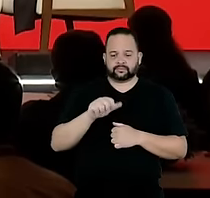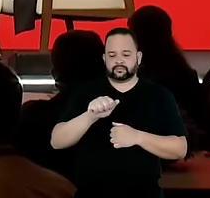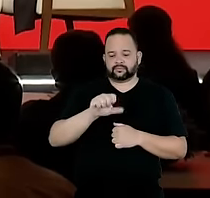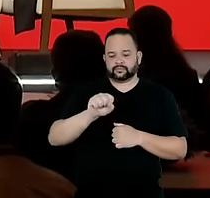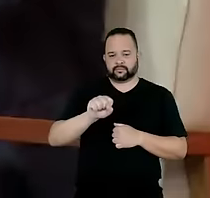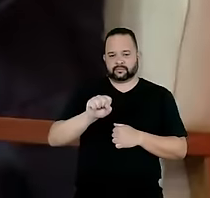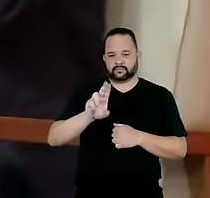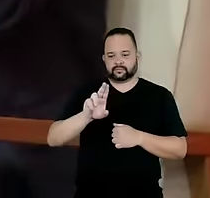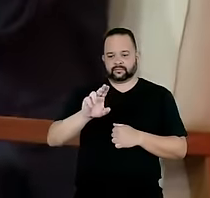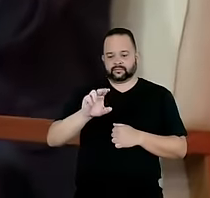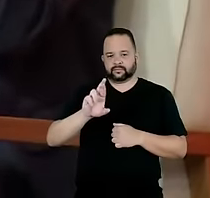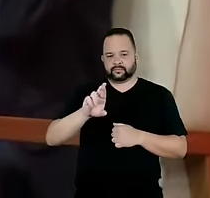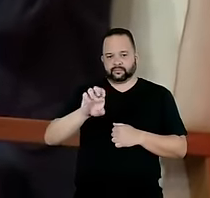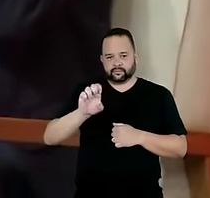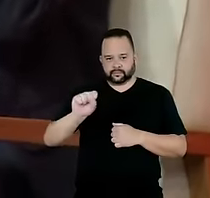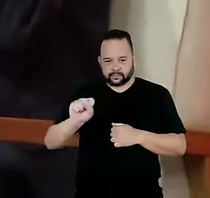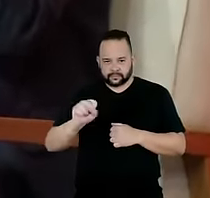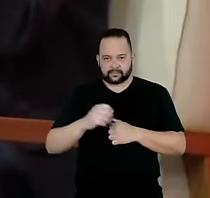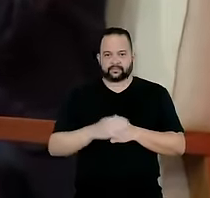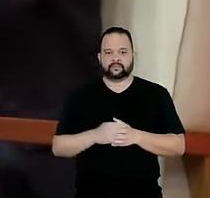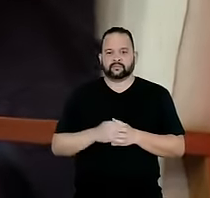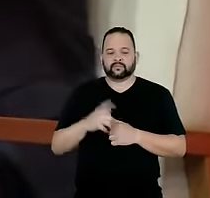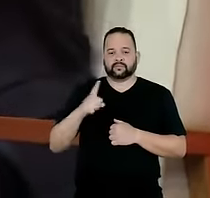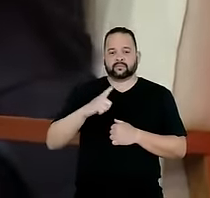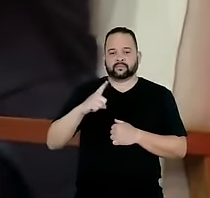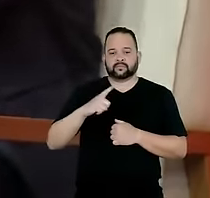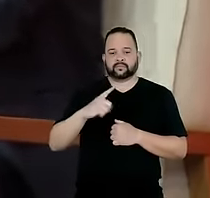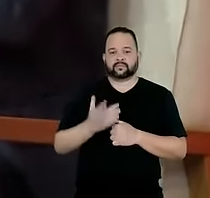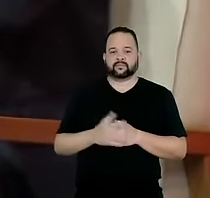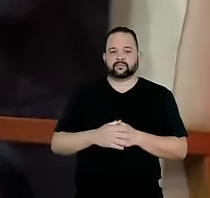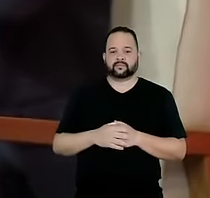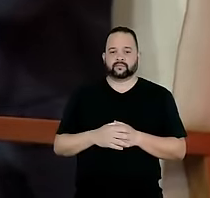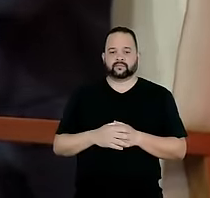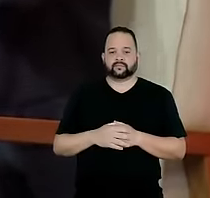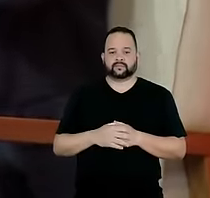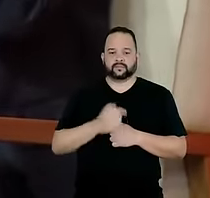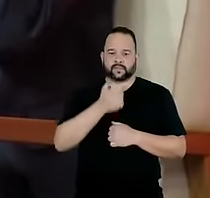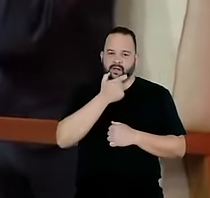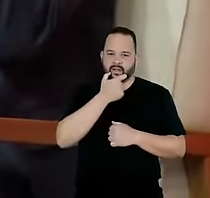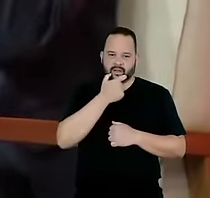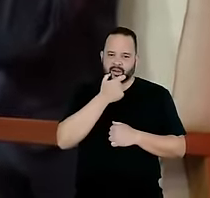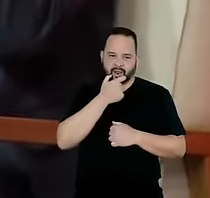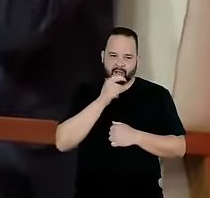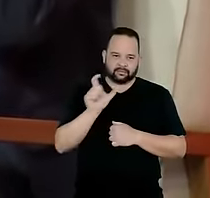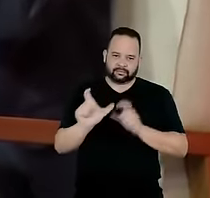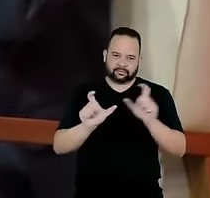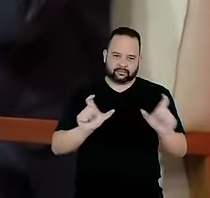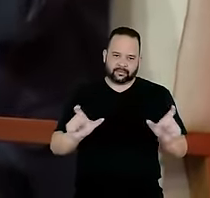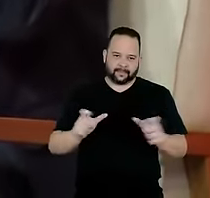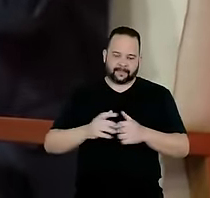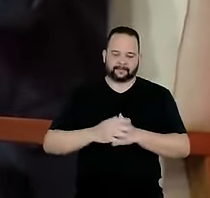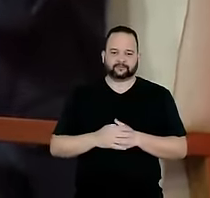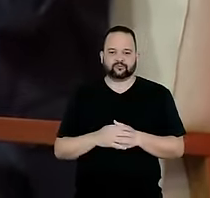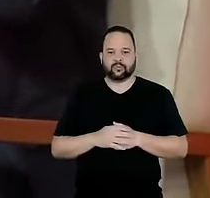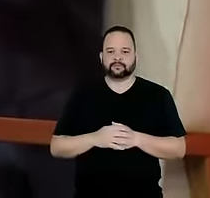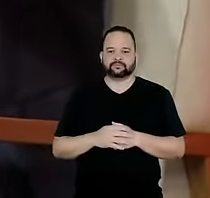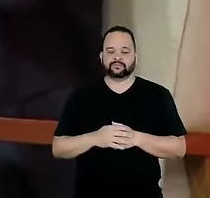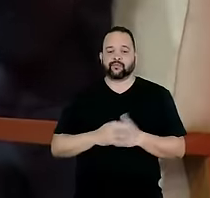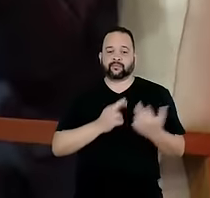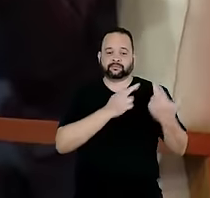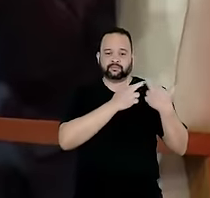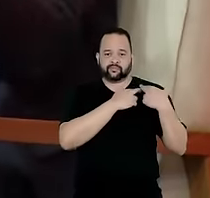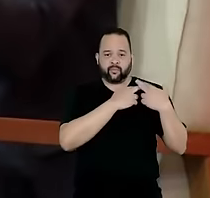o Global round table do iasb que são os auditing os responsáveis pela